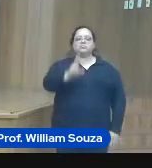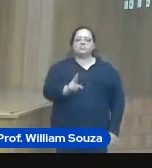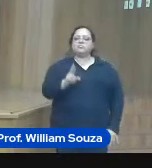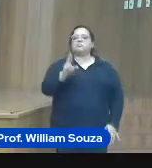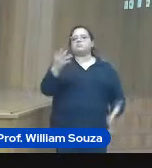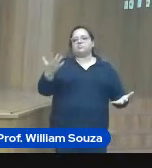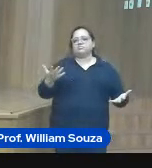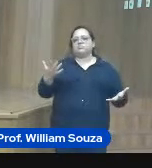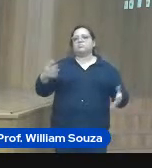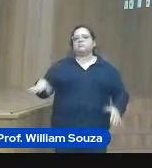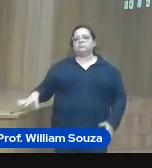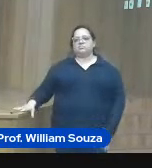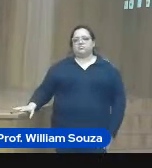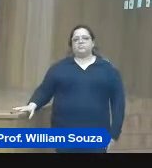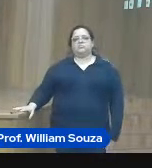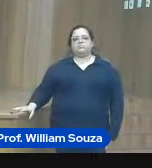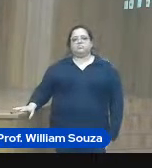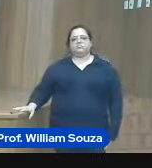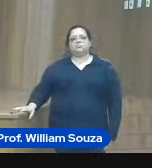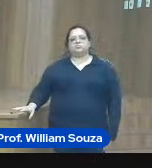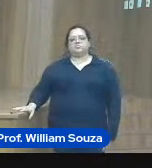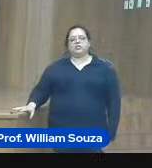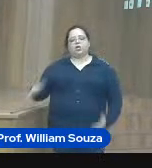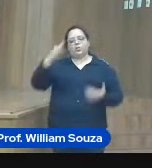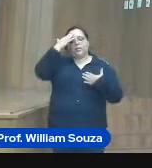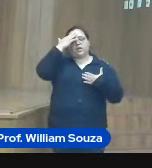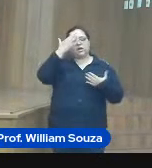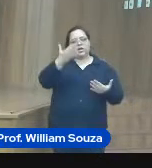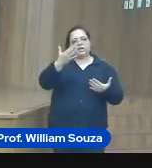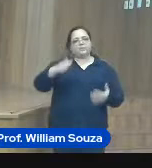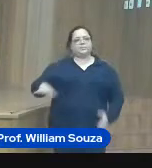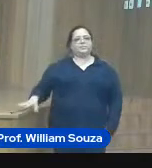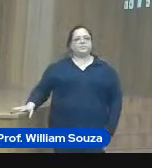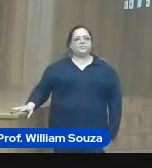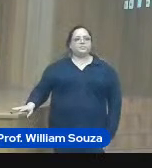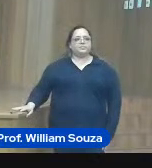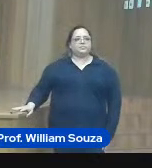elas existam. E é isso, muito obrigado.